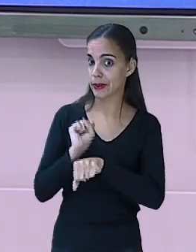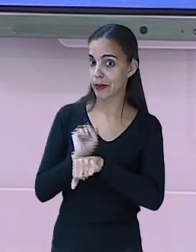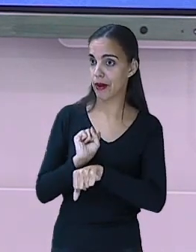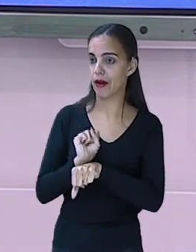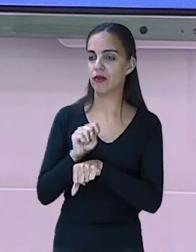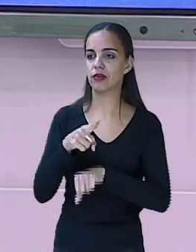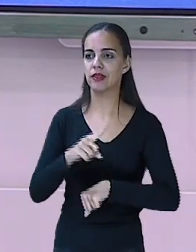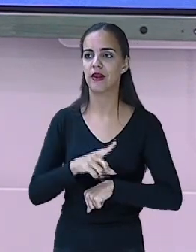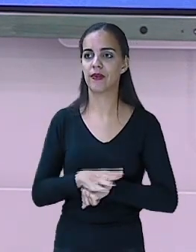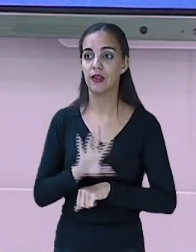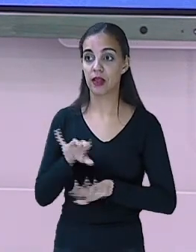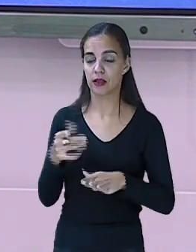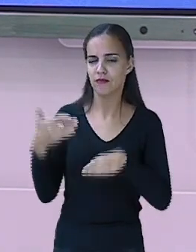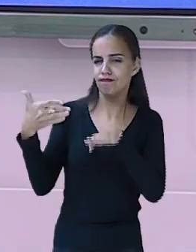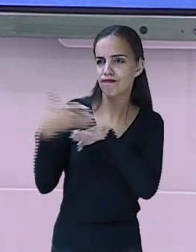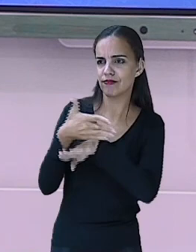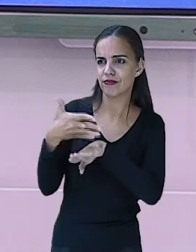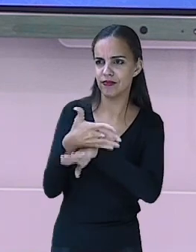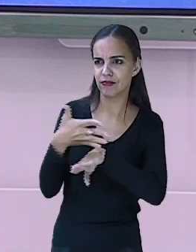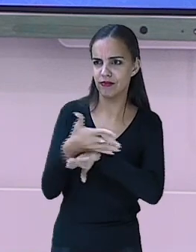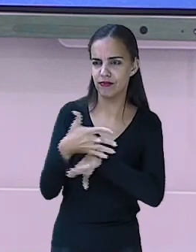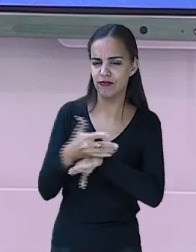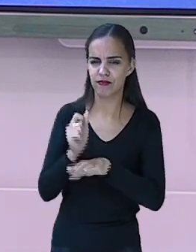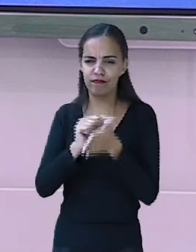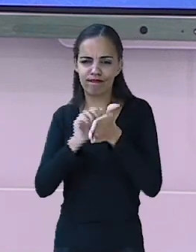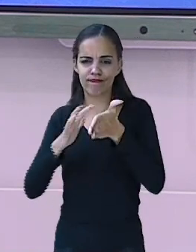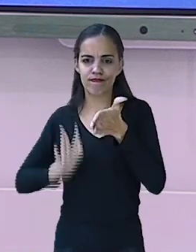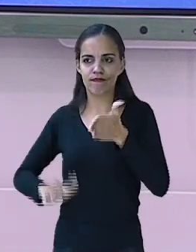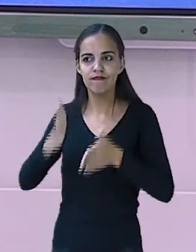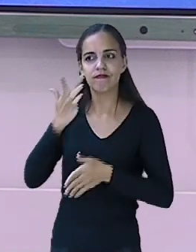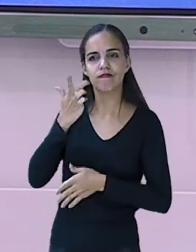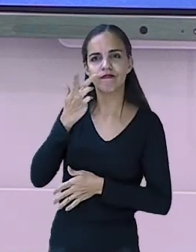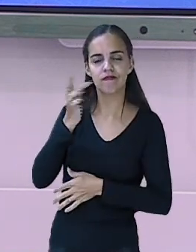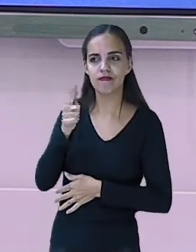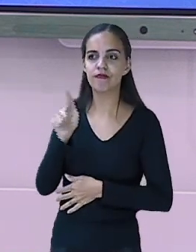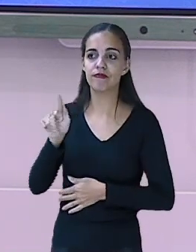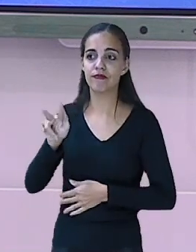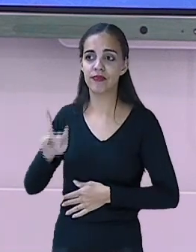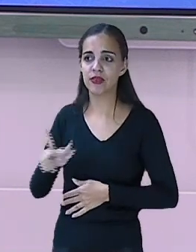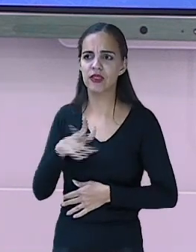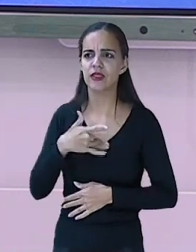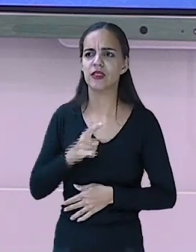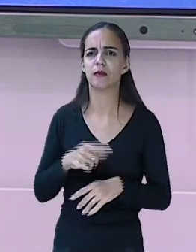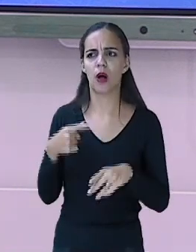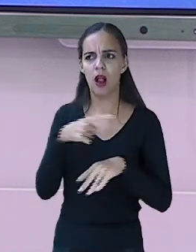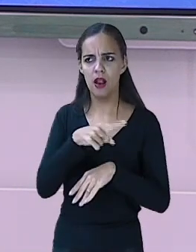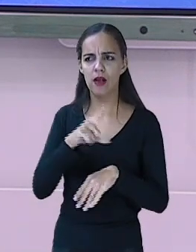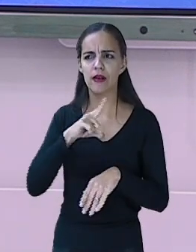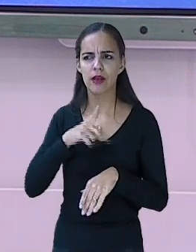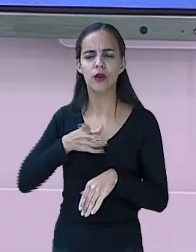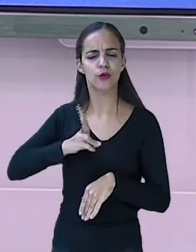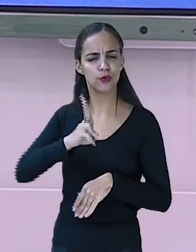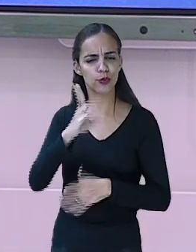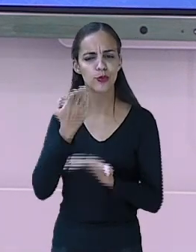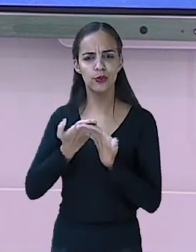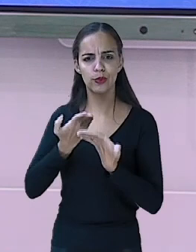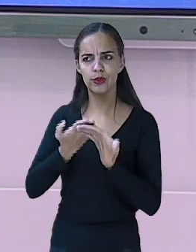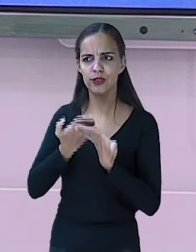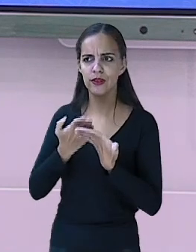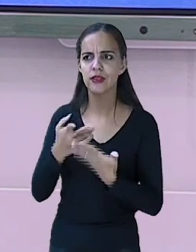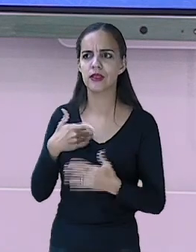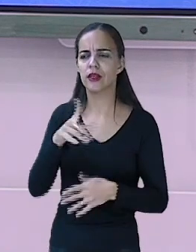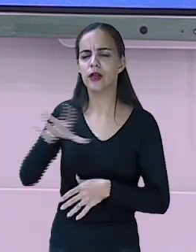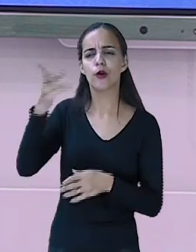certo olha Acesse as nossas atividades na plataforma smed ver isso mesmo continue estudando